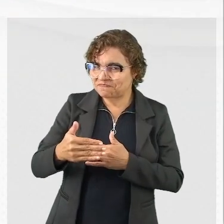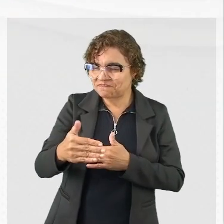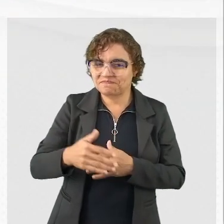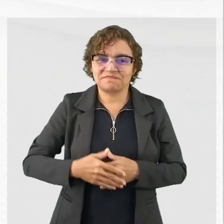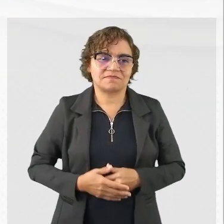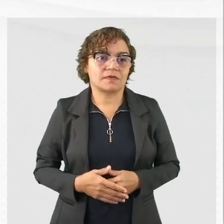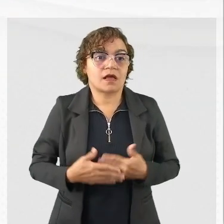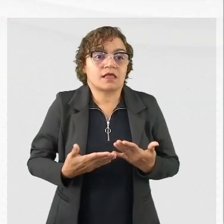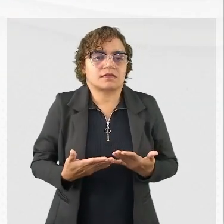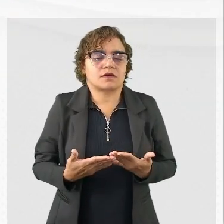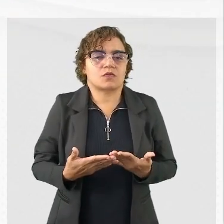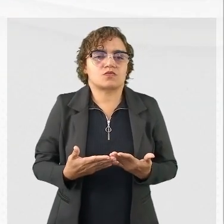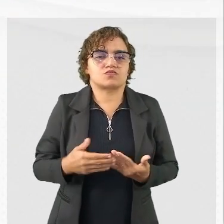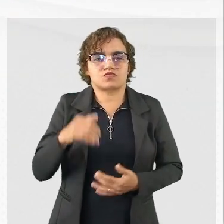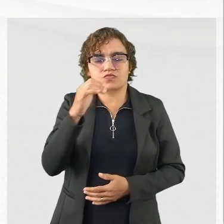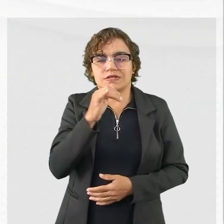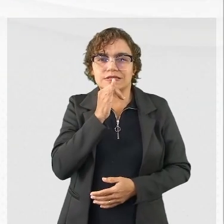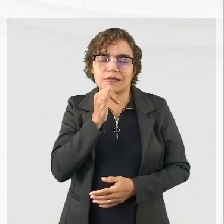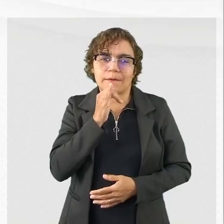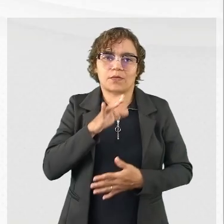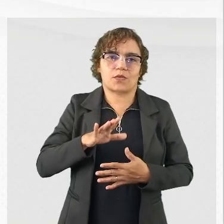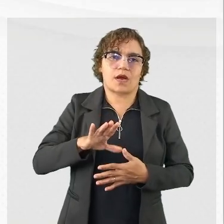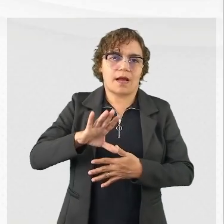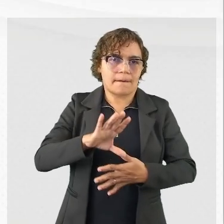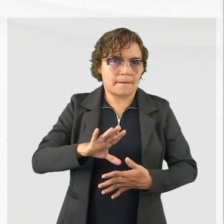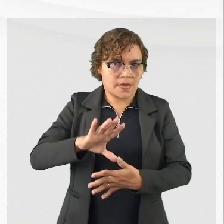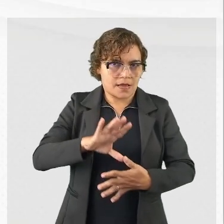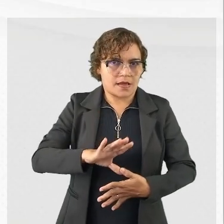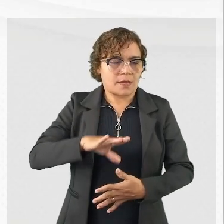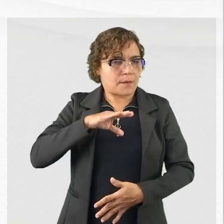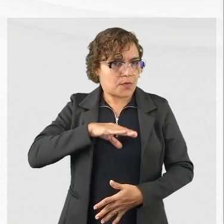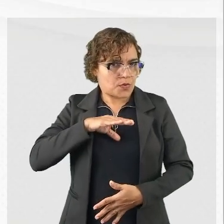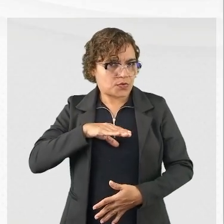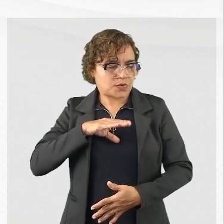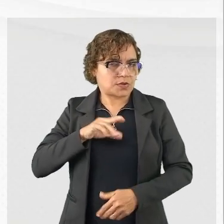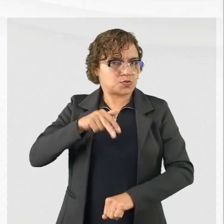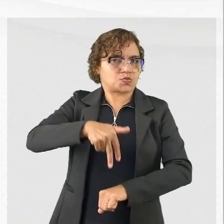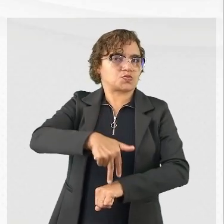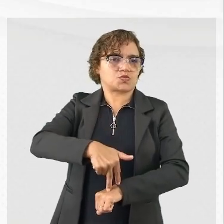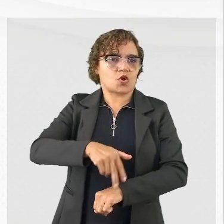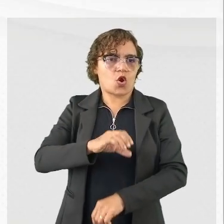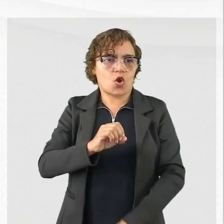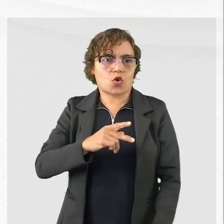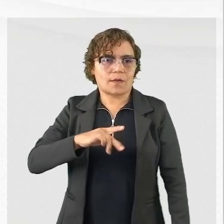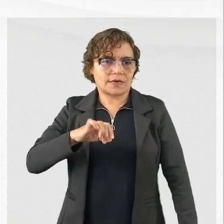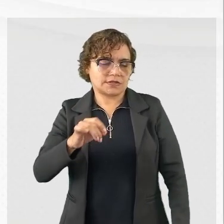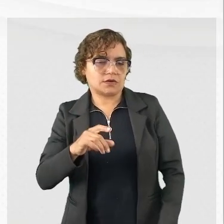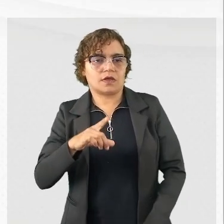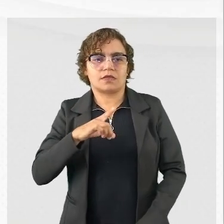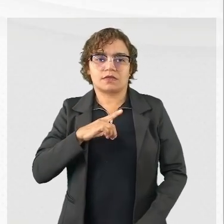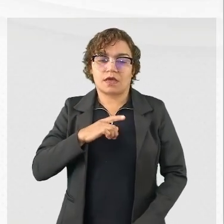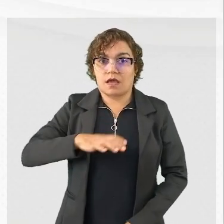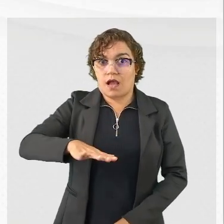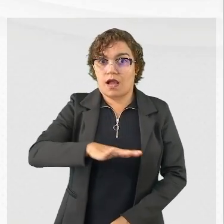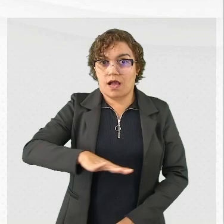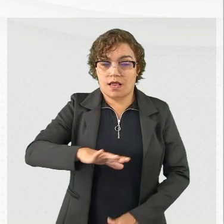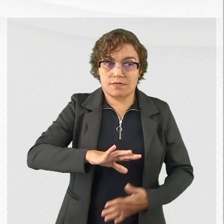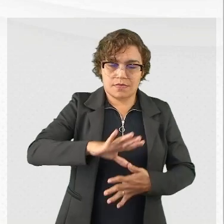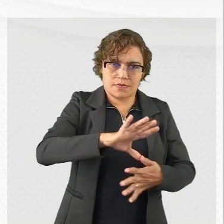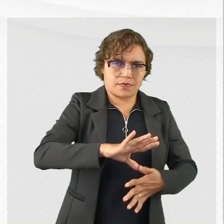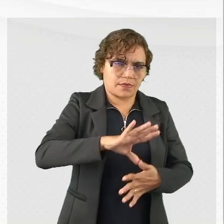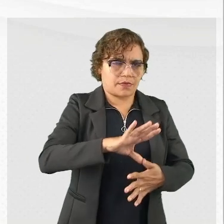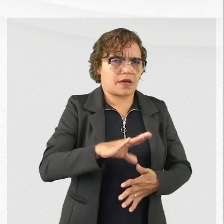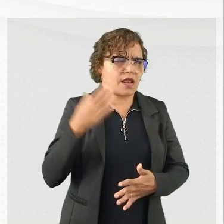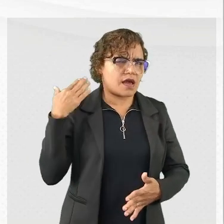Então, a ocupação da América Portuguesa, ela tinha, claro, um grande interesse, que era pelo território americano, era pequeno nos